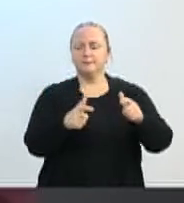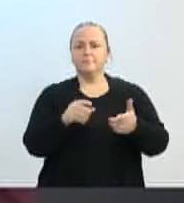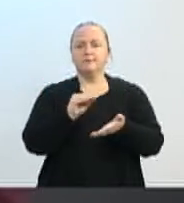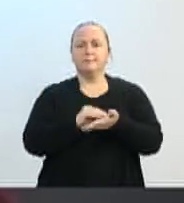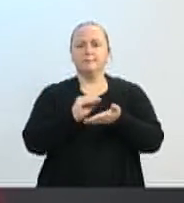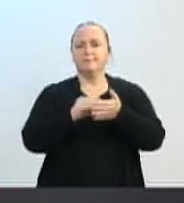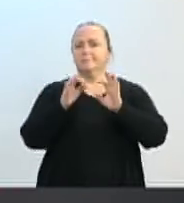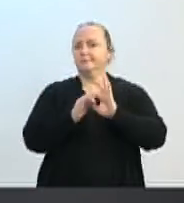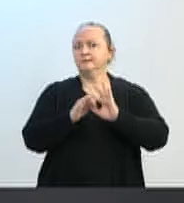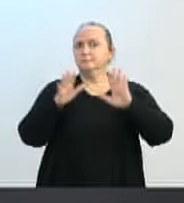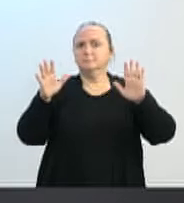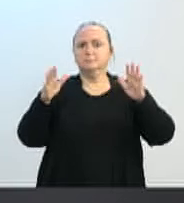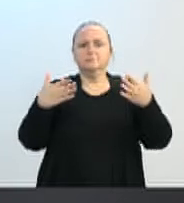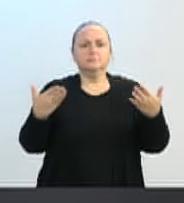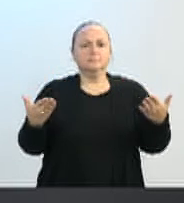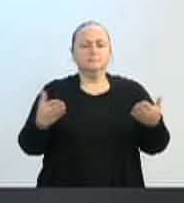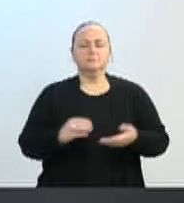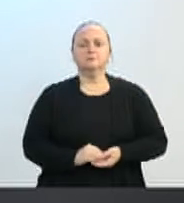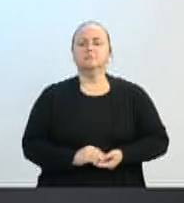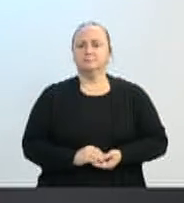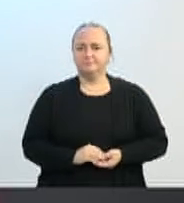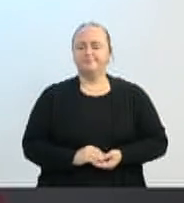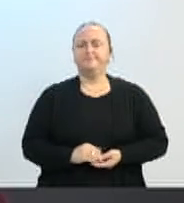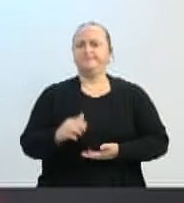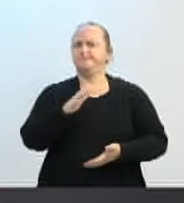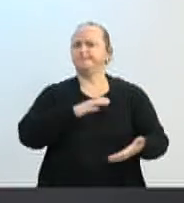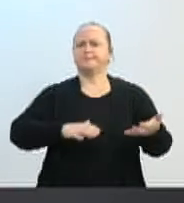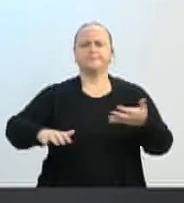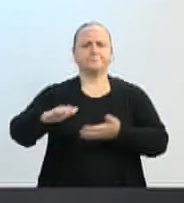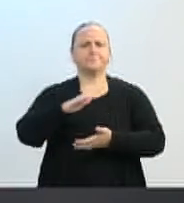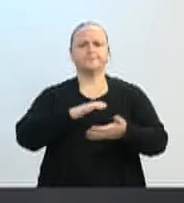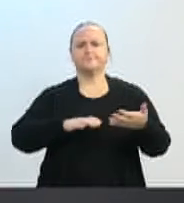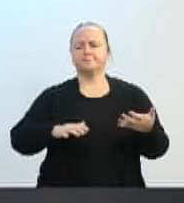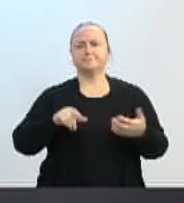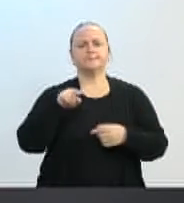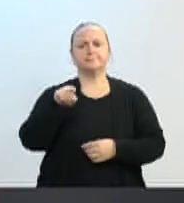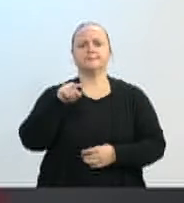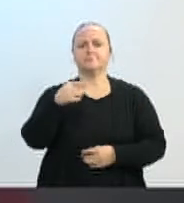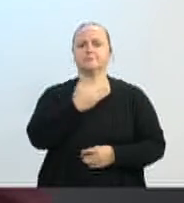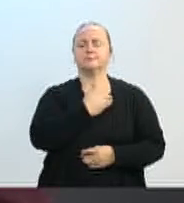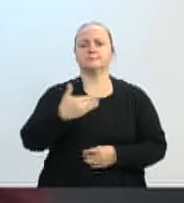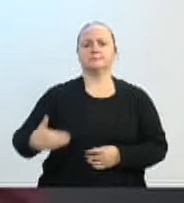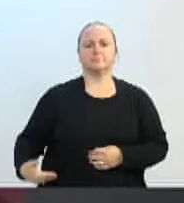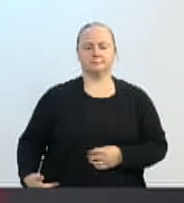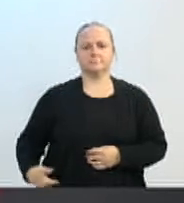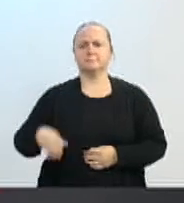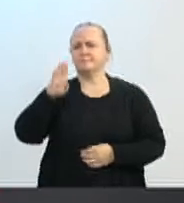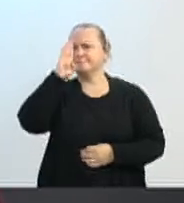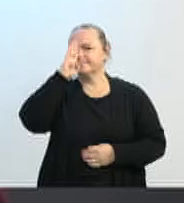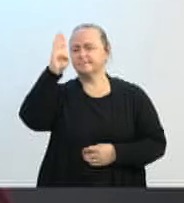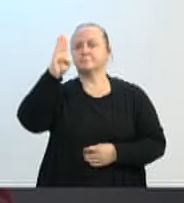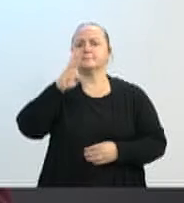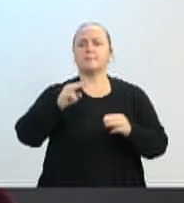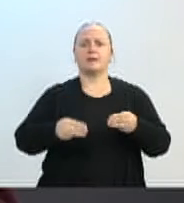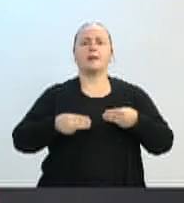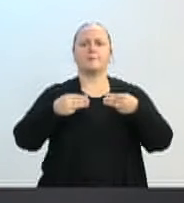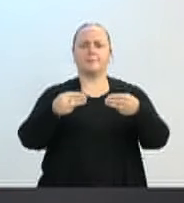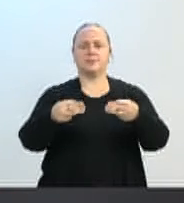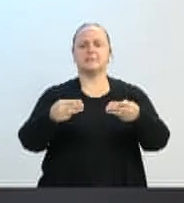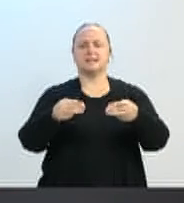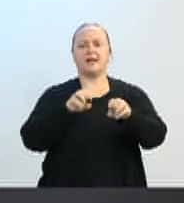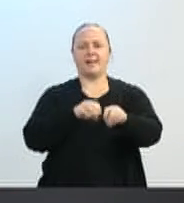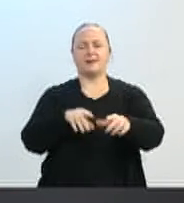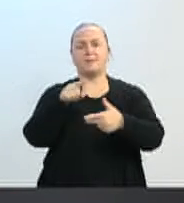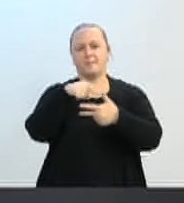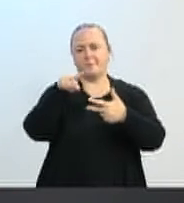não foi liberado ainda. Então realmente é uma bagunça que acontece lá no governo, principalmente na questão do Ministério da Educação, e nós pagamos aqui